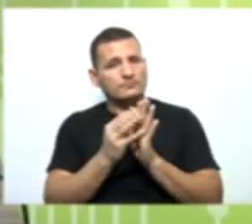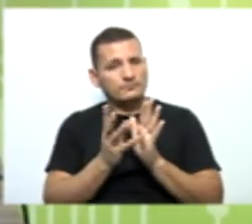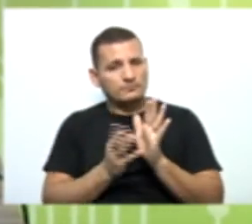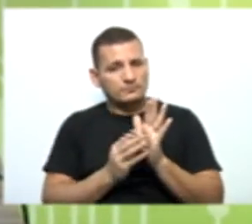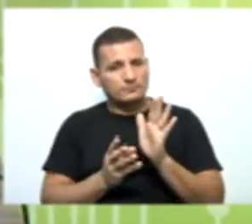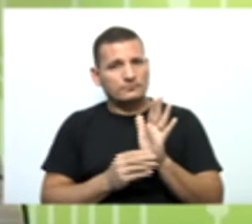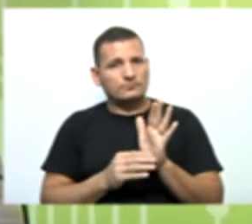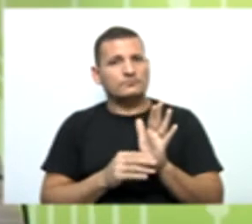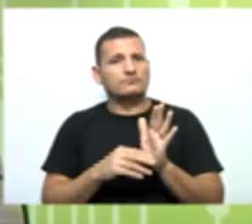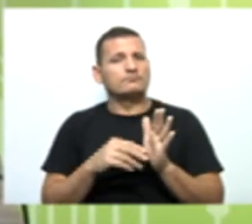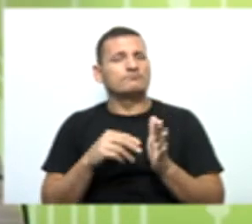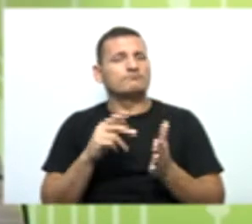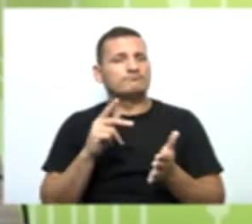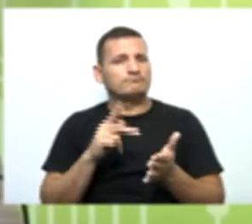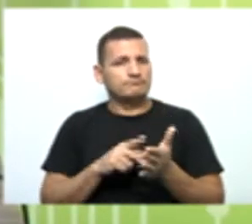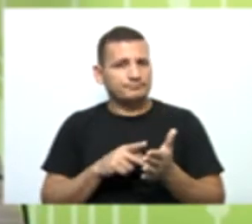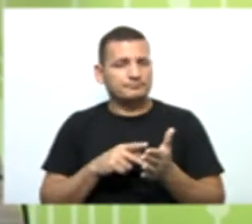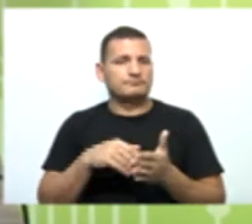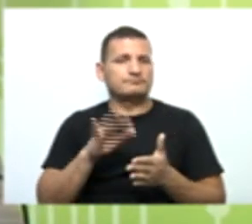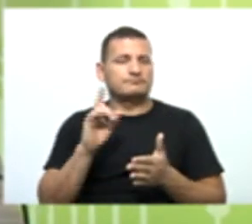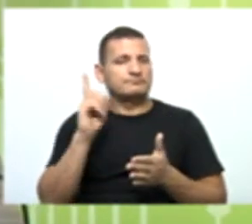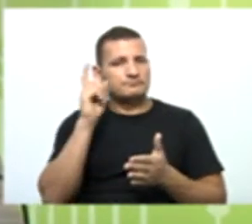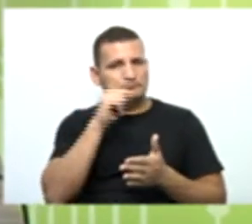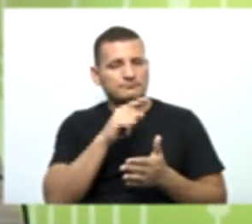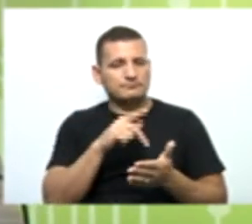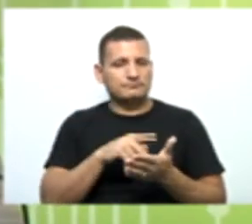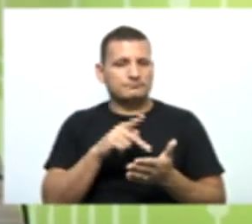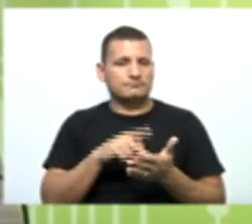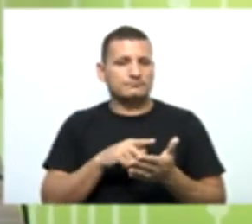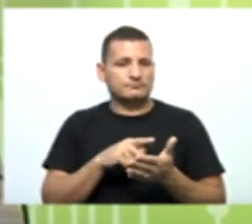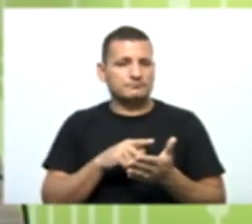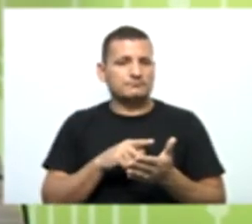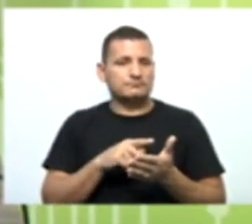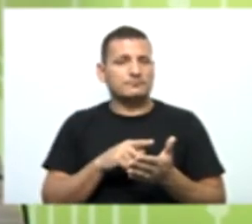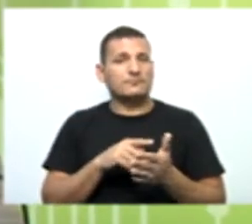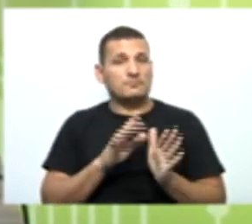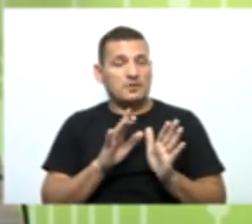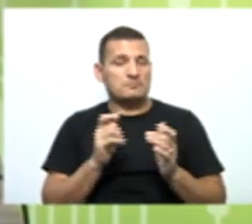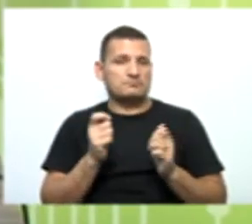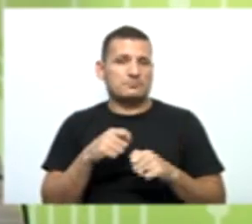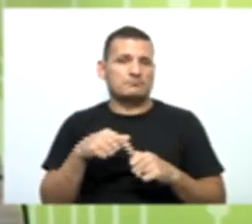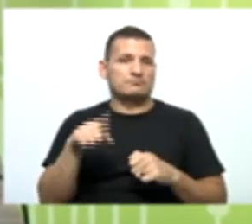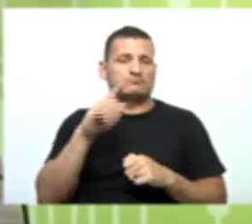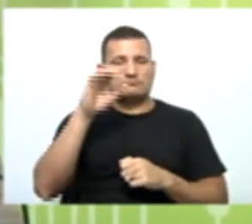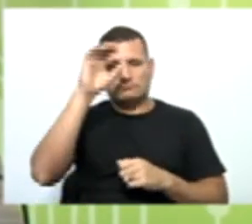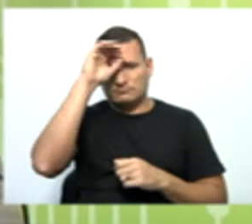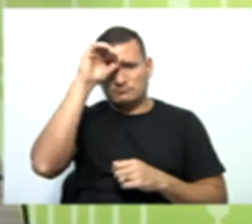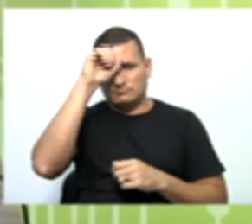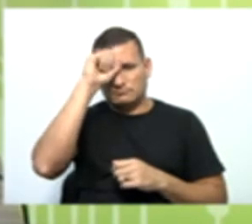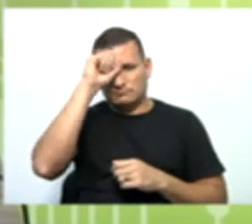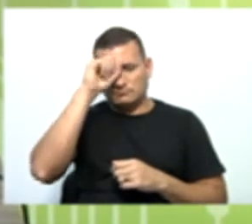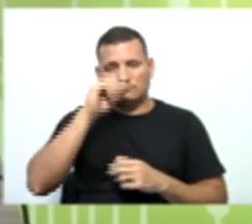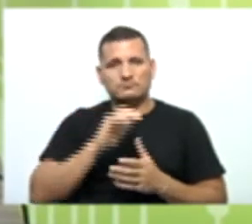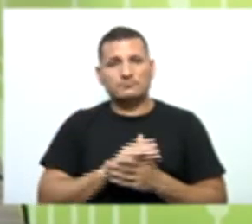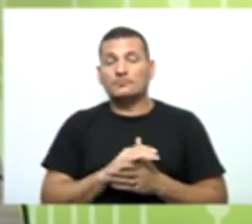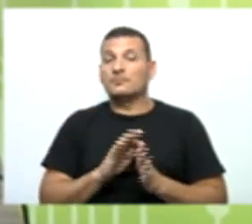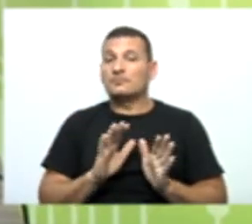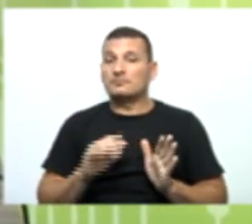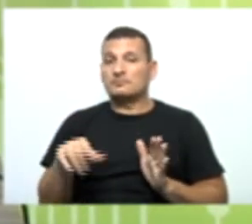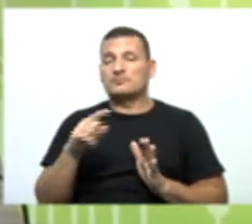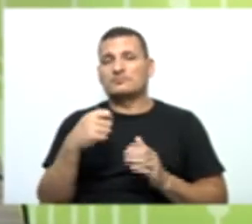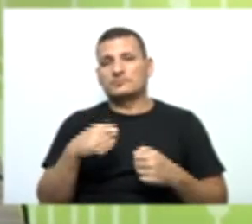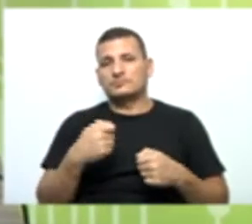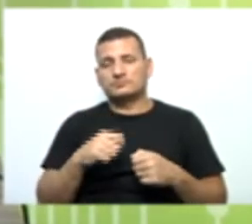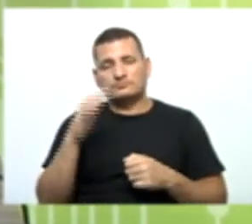de um outro nível, um pouquinho mais complicado. Nada que vocês não possam aprender, certo? Mas vocês precisam compreender, vocês